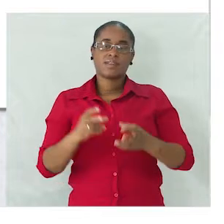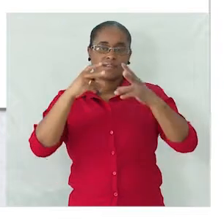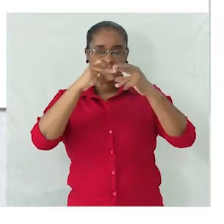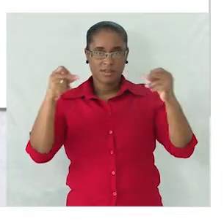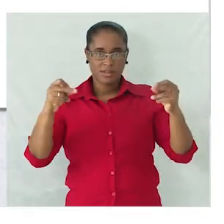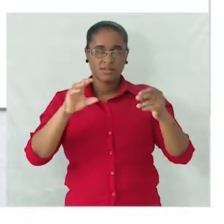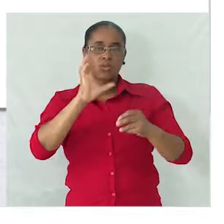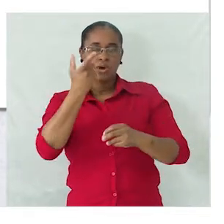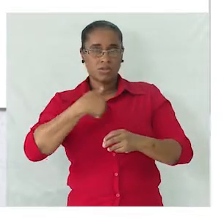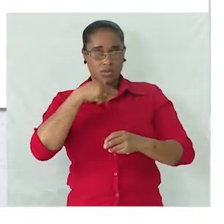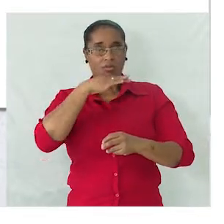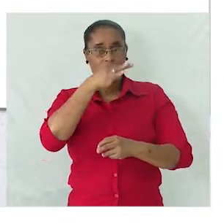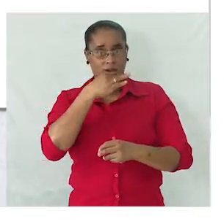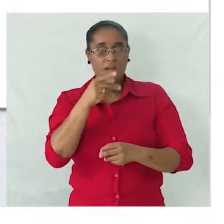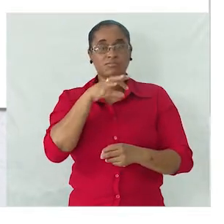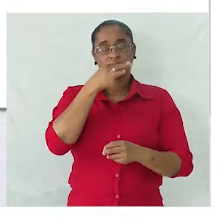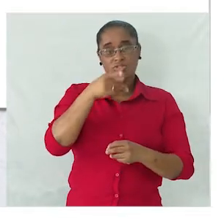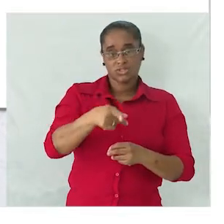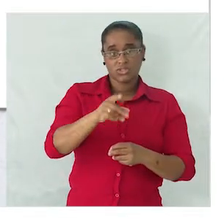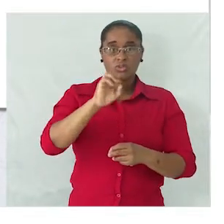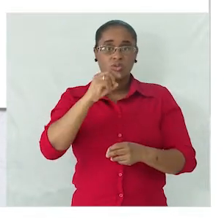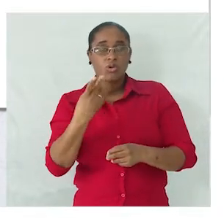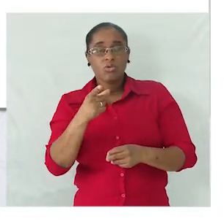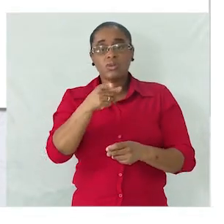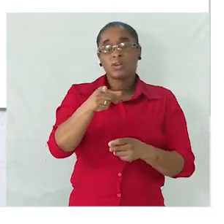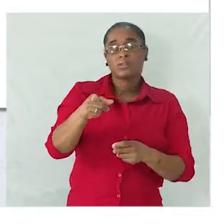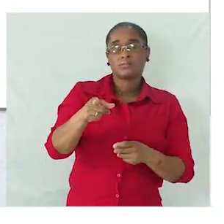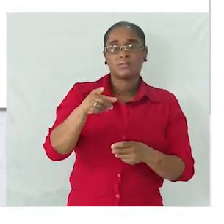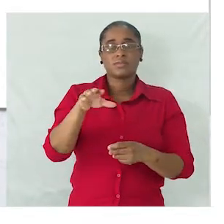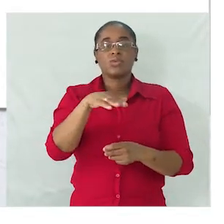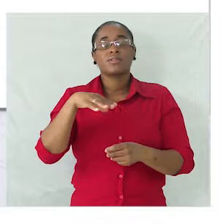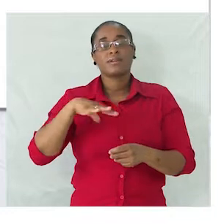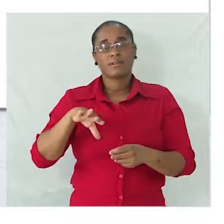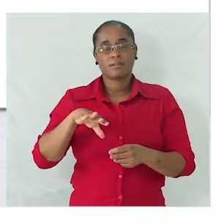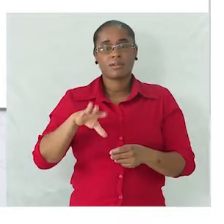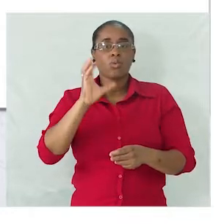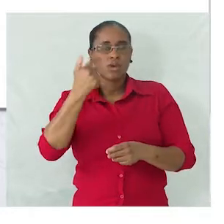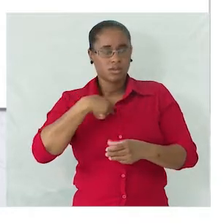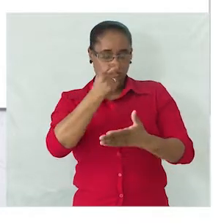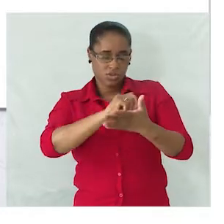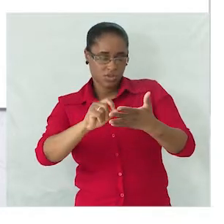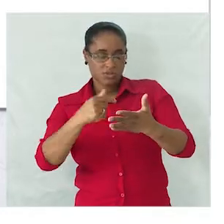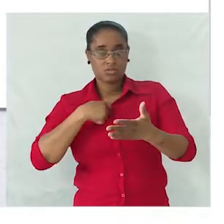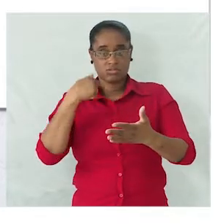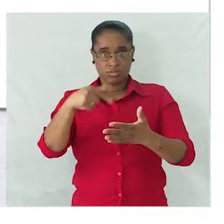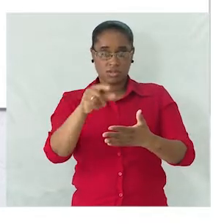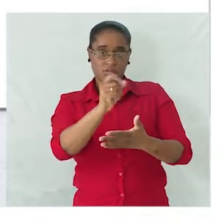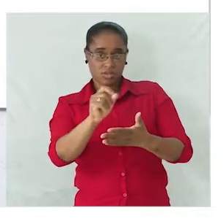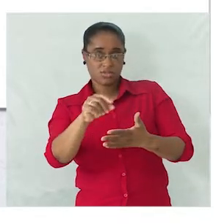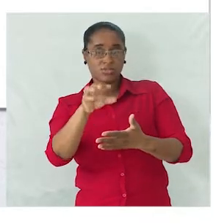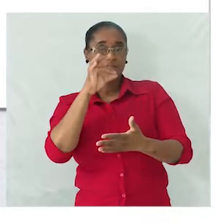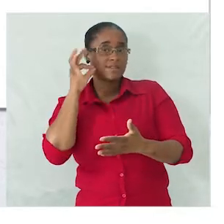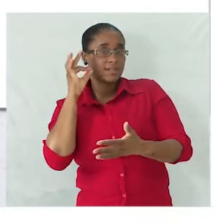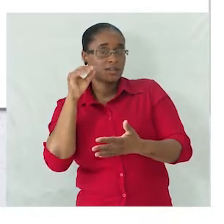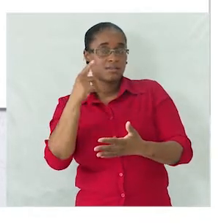Frases. Quando falo, digo isto ou digo aquilo como quero. Quando escrevo, tenho de pôr alguns sinais